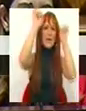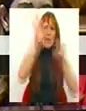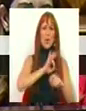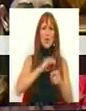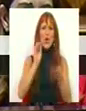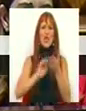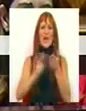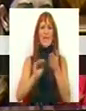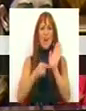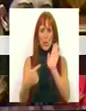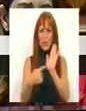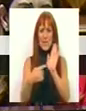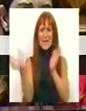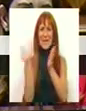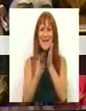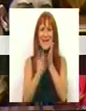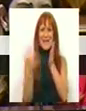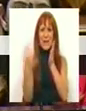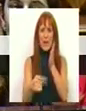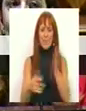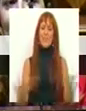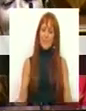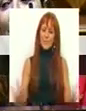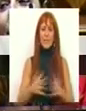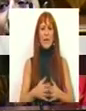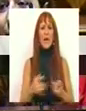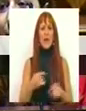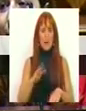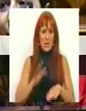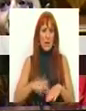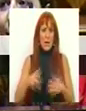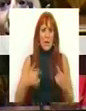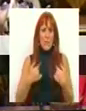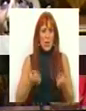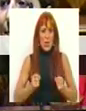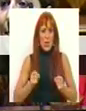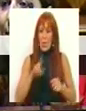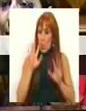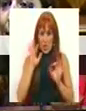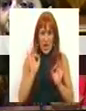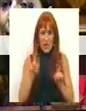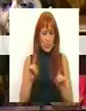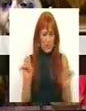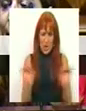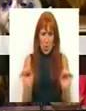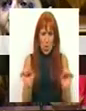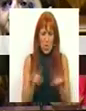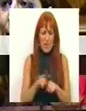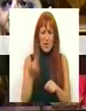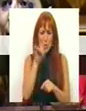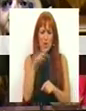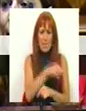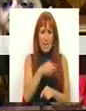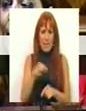senhor escreveu, está escrito. E, portanto, uma vez que não tiveram o cuidado de acautelar a questão